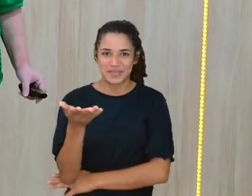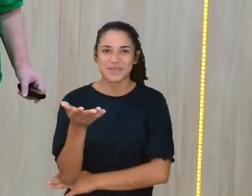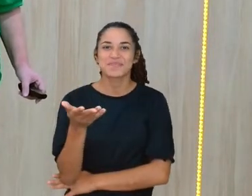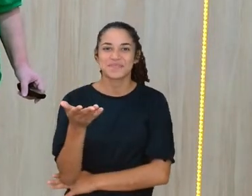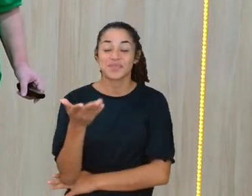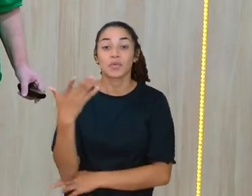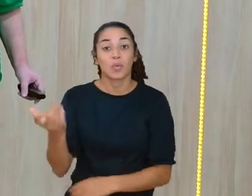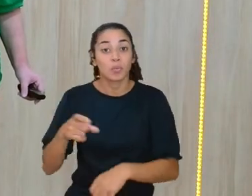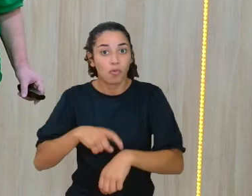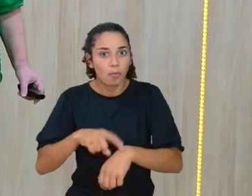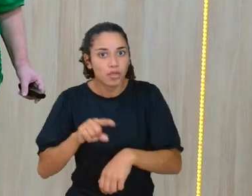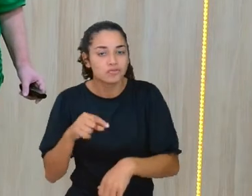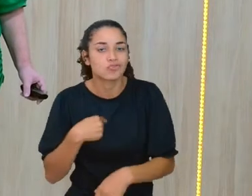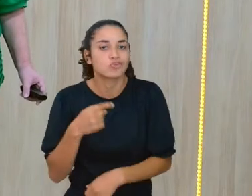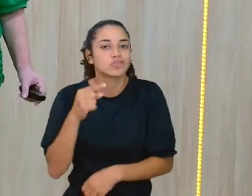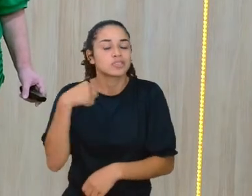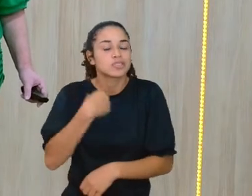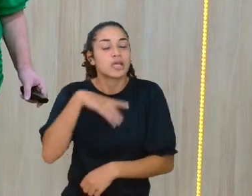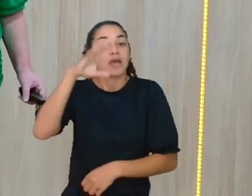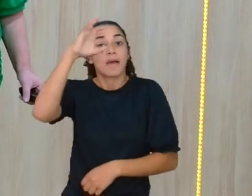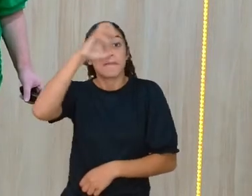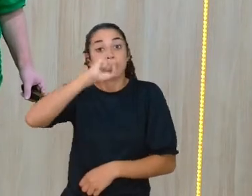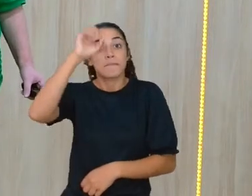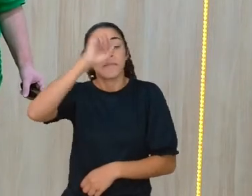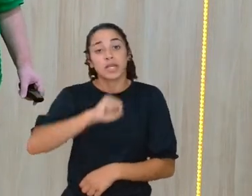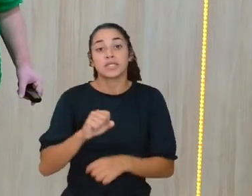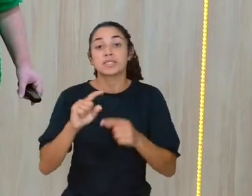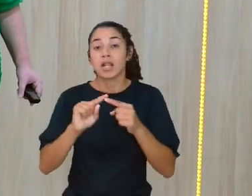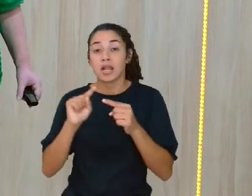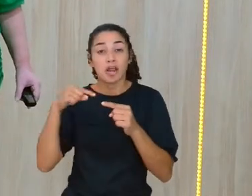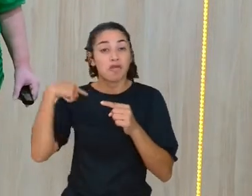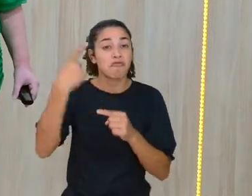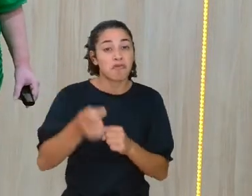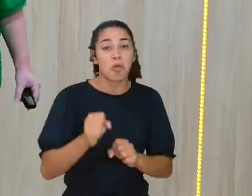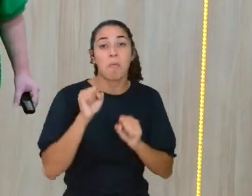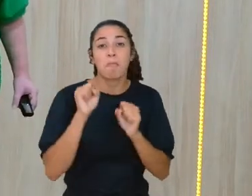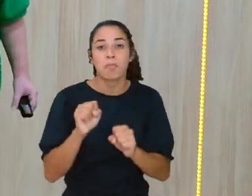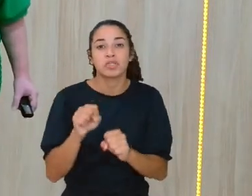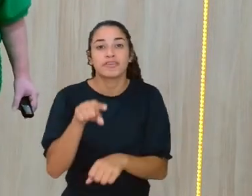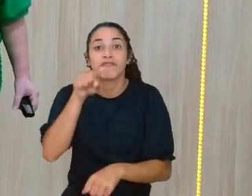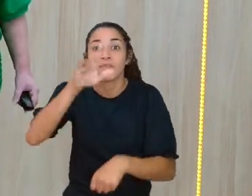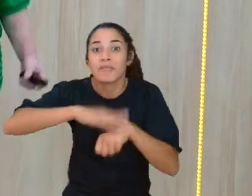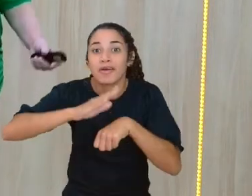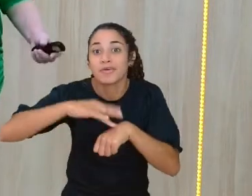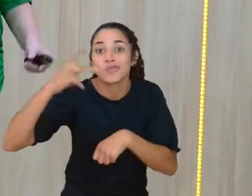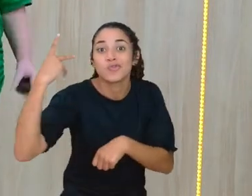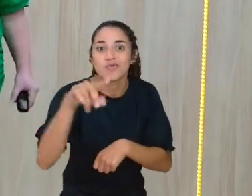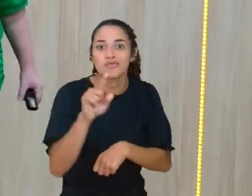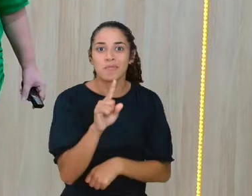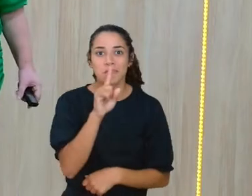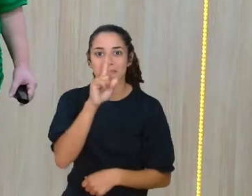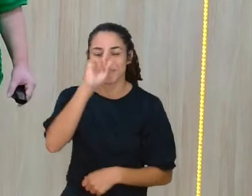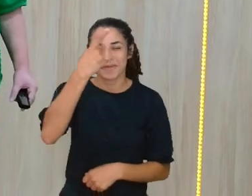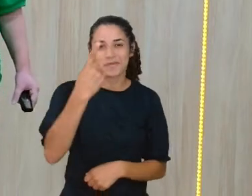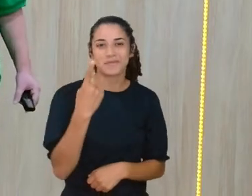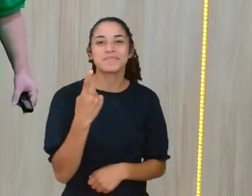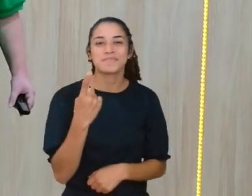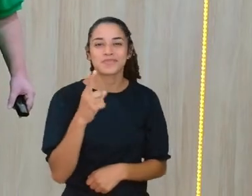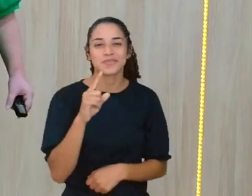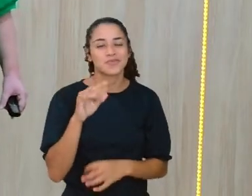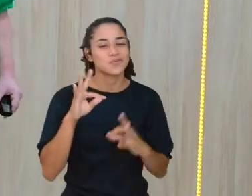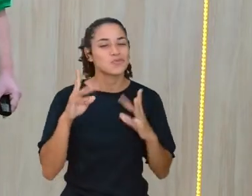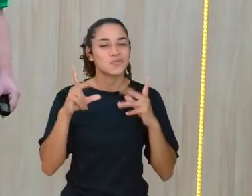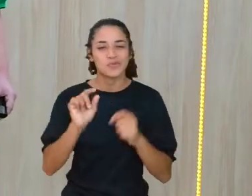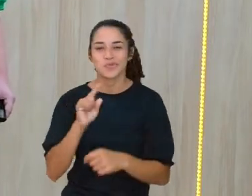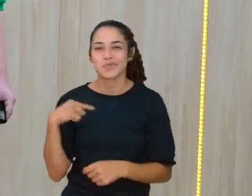quando a gente aprende uma coisa, lá na frente, de repente, quem sabe se é você o inventor? Todos